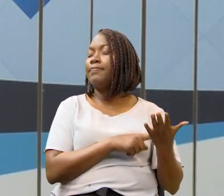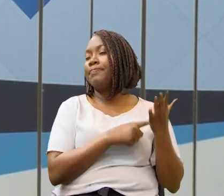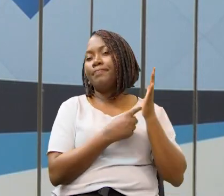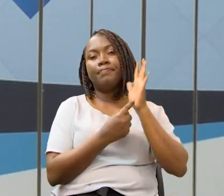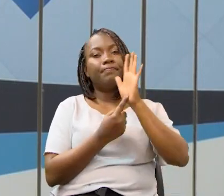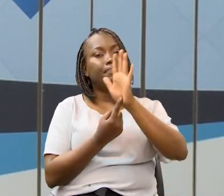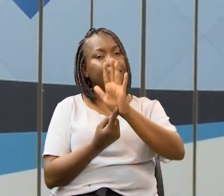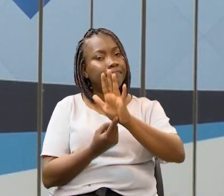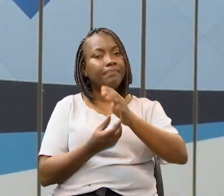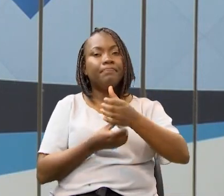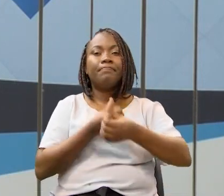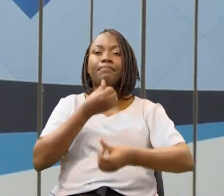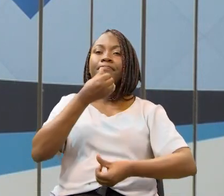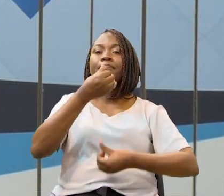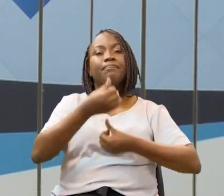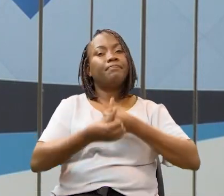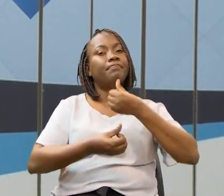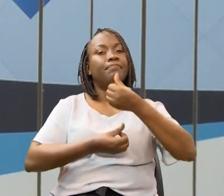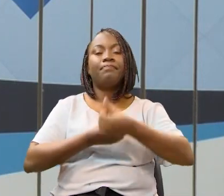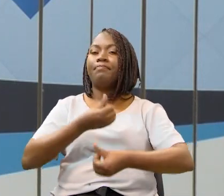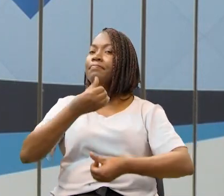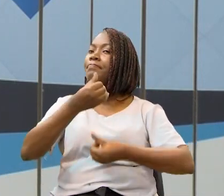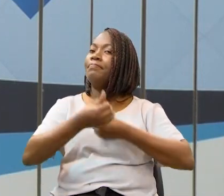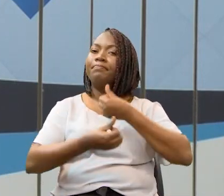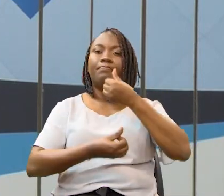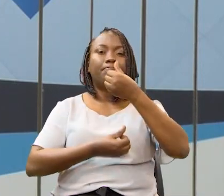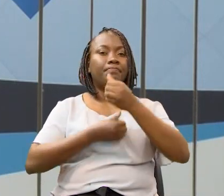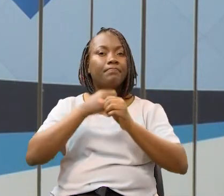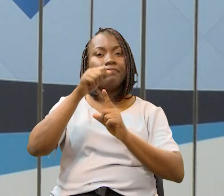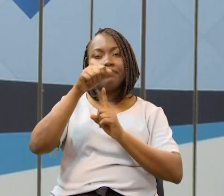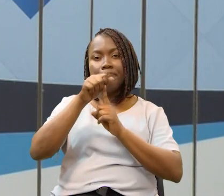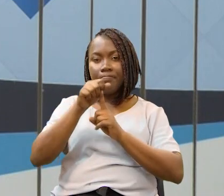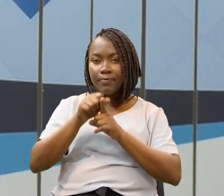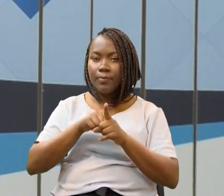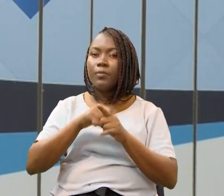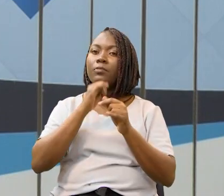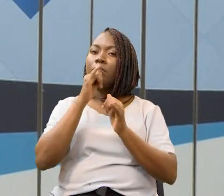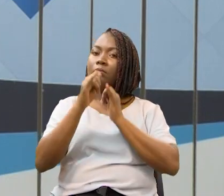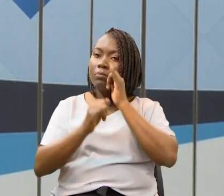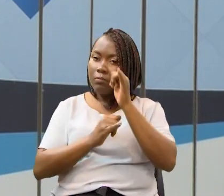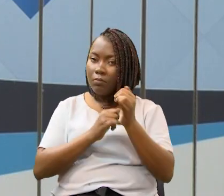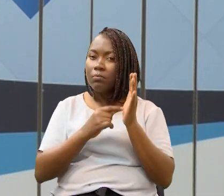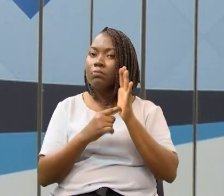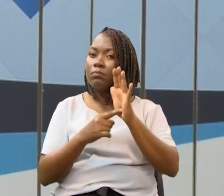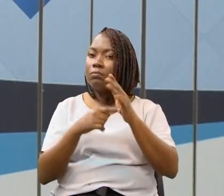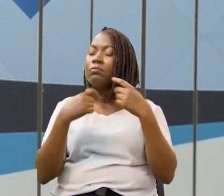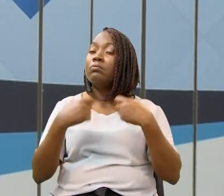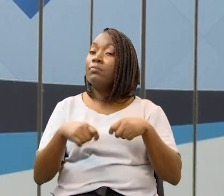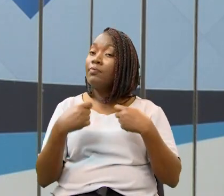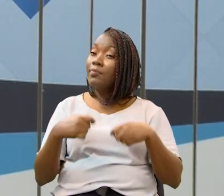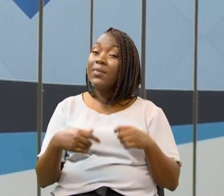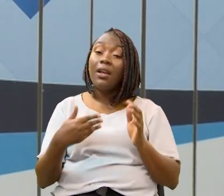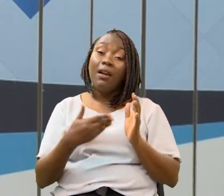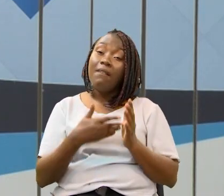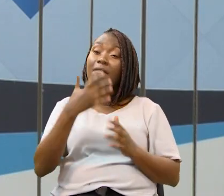apresentar semestralmente esses dados, né? Então, isso facilita, né? E